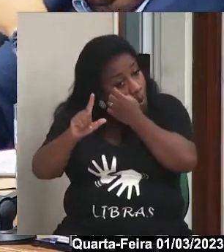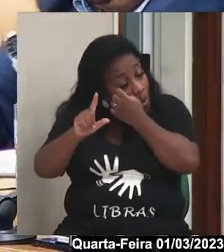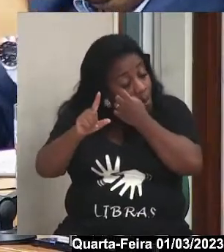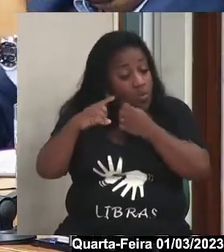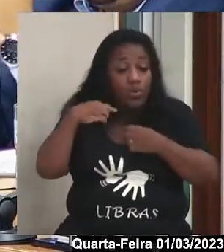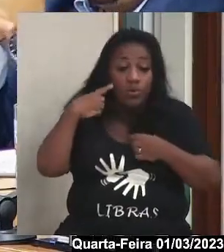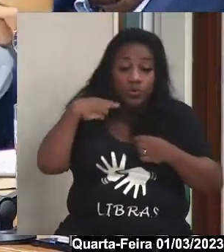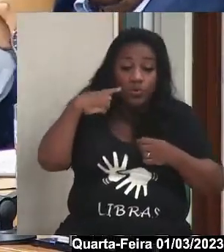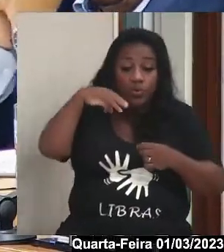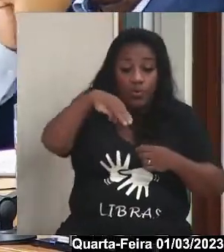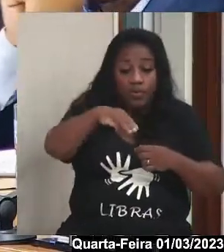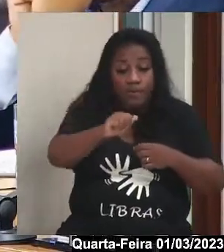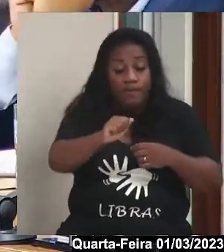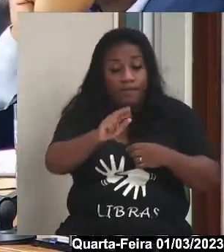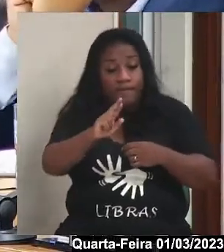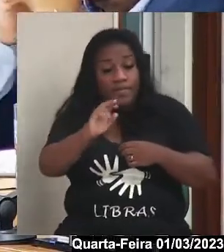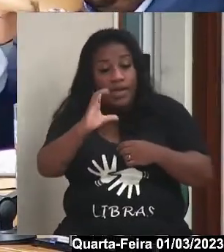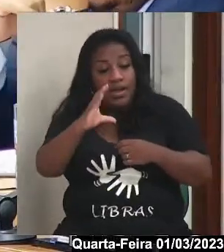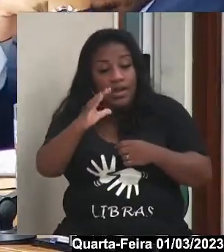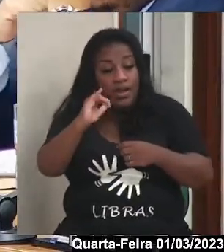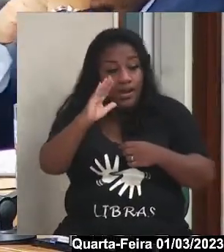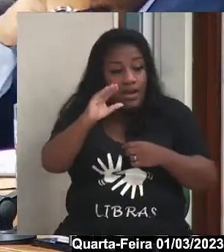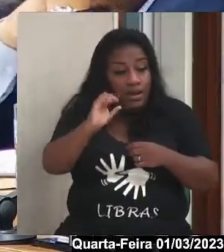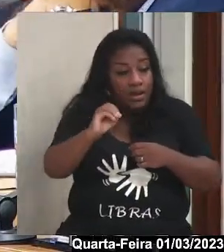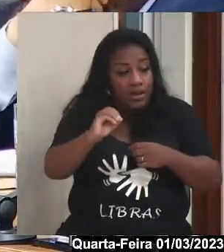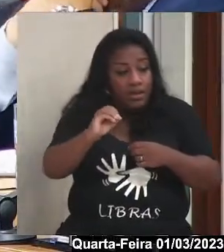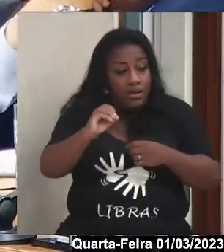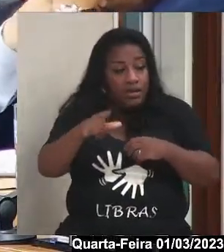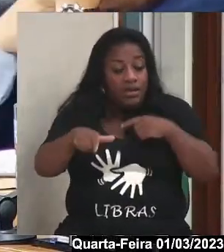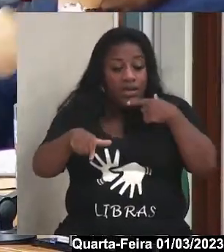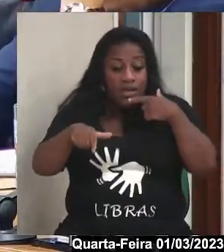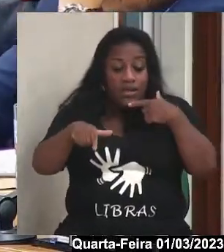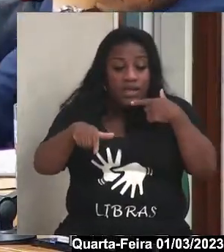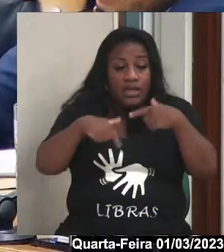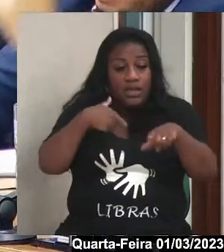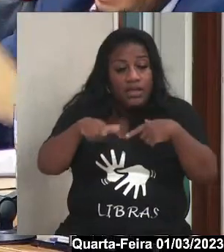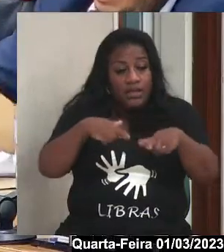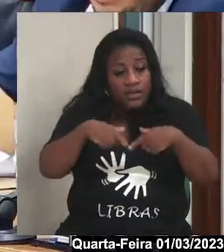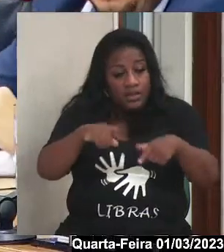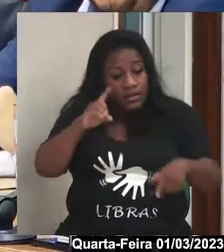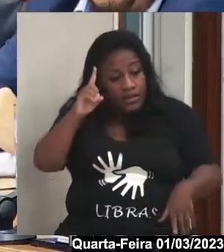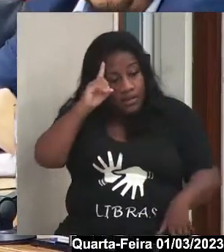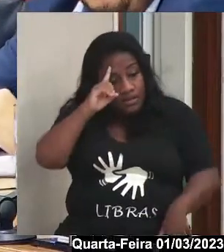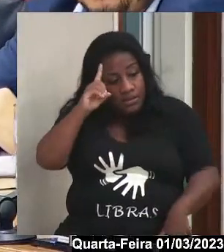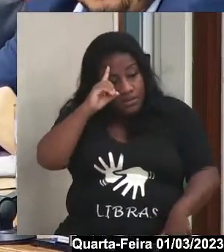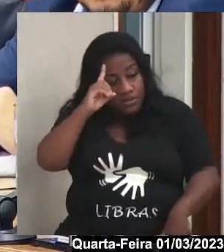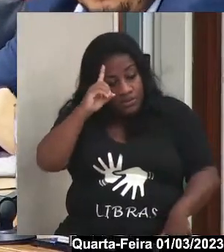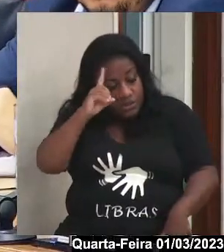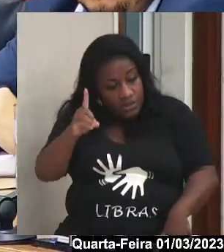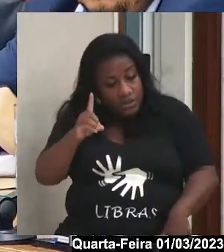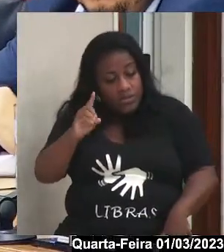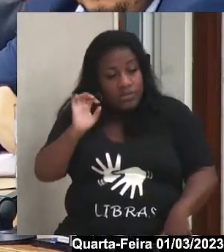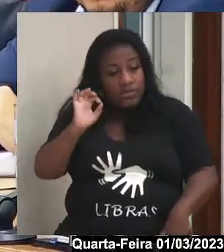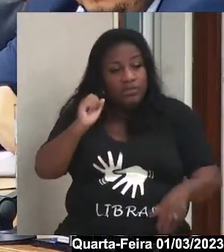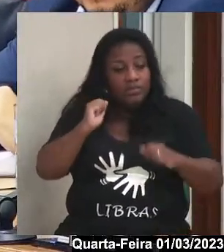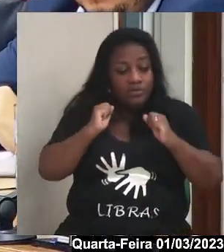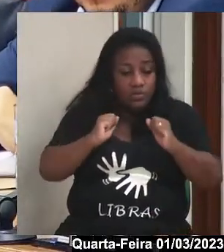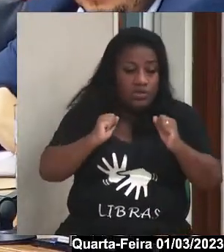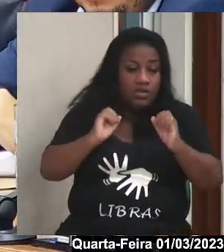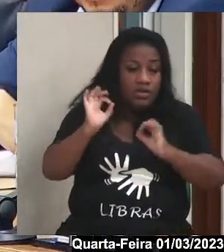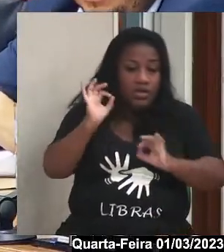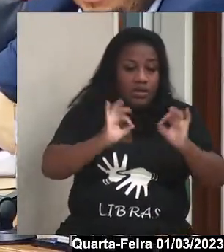Márcio e a Elaine com a equipe dela, que são pessoal que trabalham diariamente com muita força para conseguir